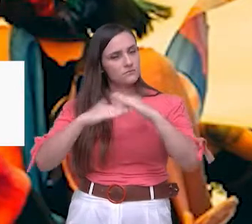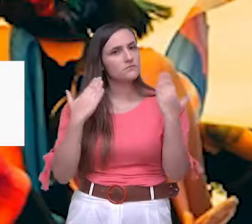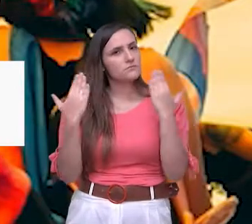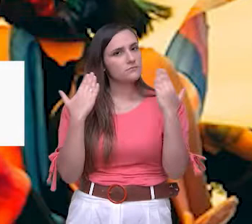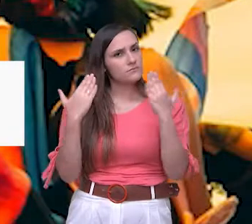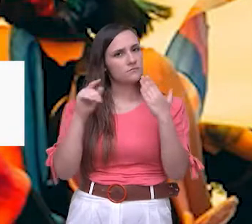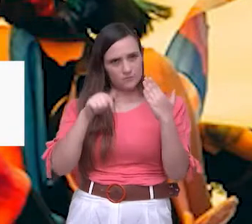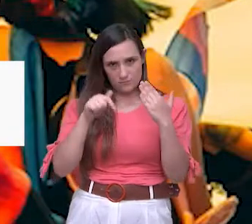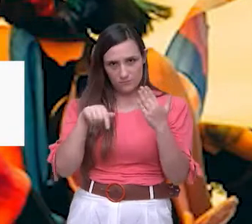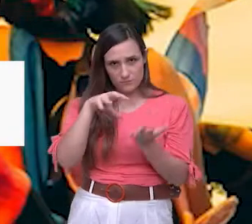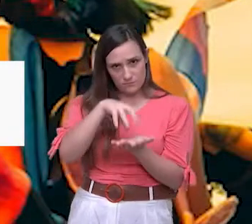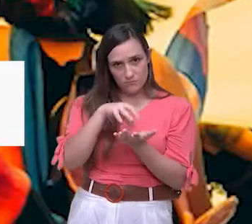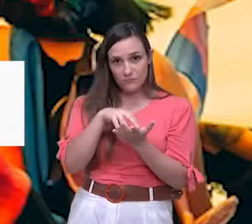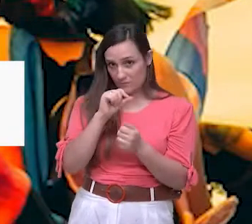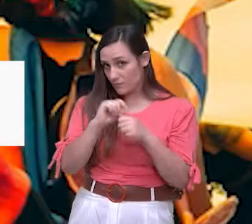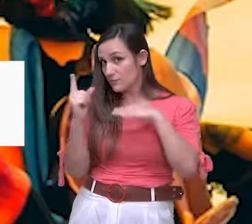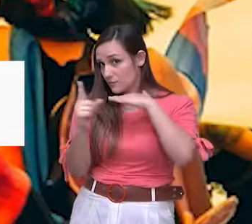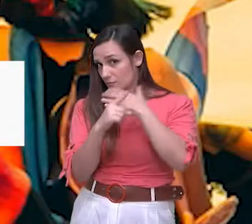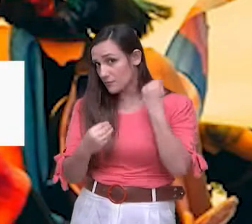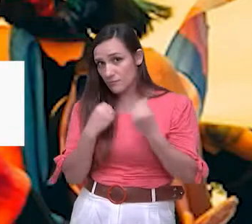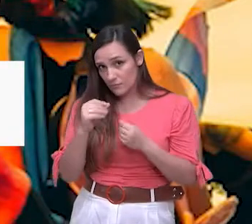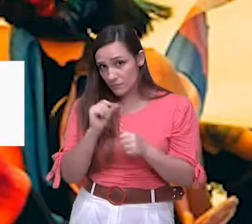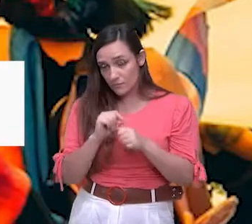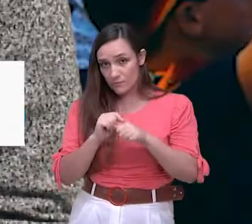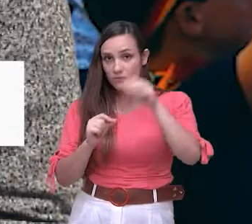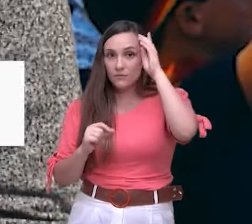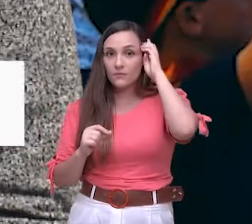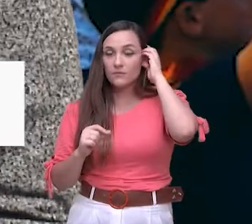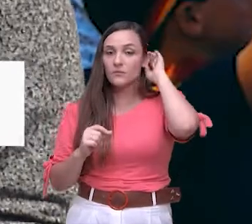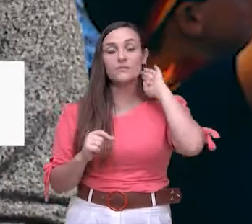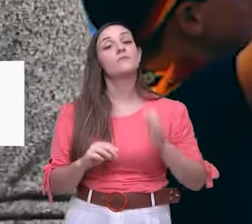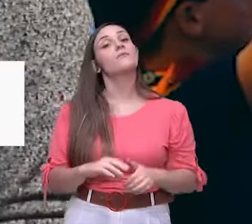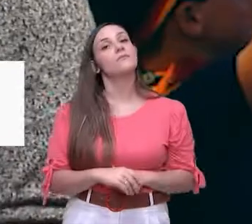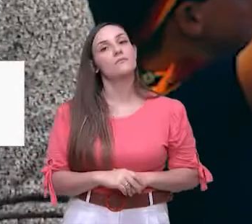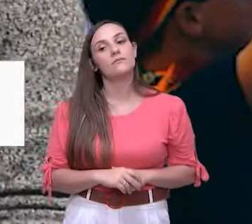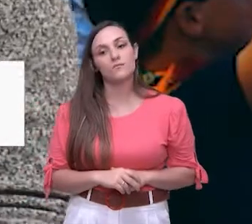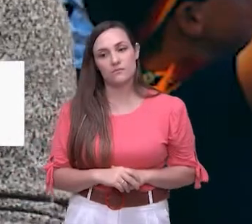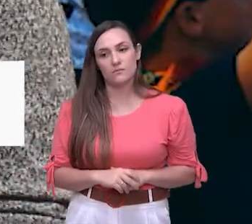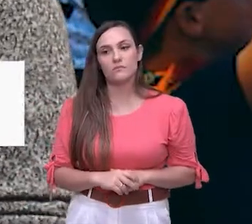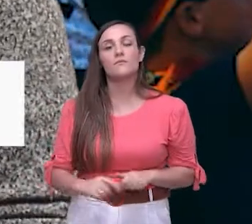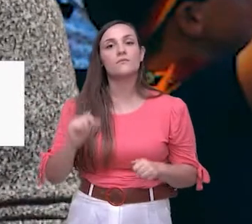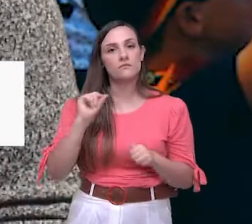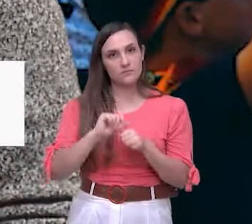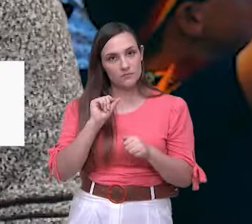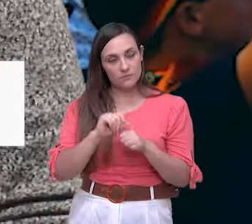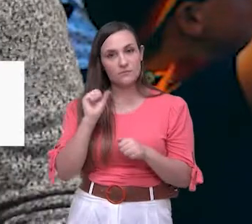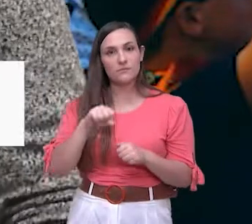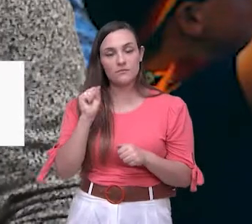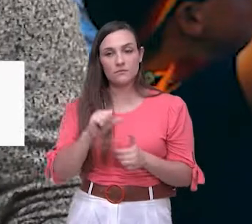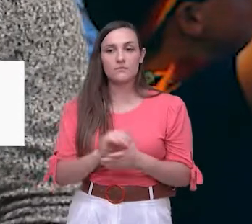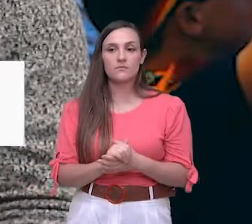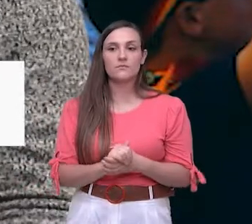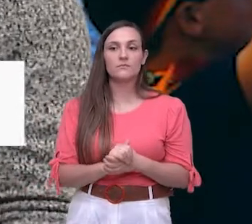centro os atendimentos psicológicos como que funciona o centro faz um acolhimento psicológico né até porque a gente